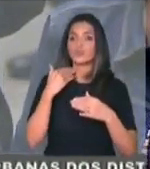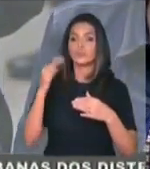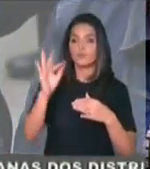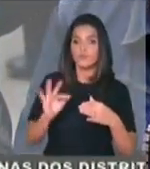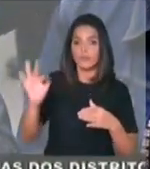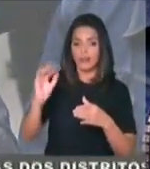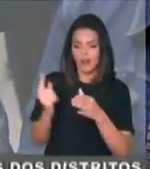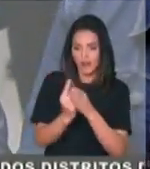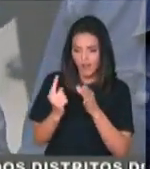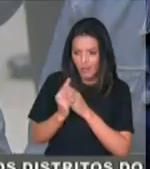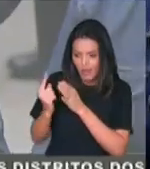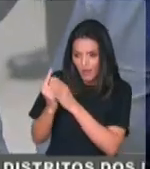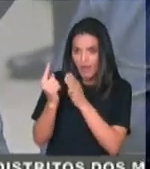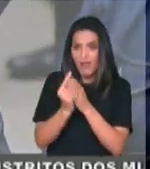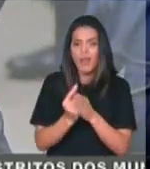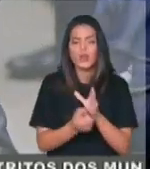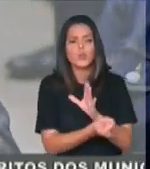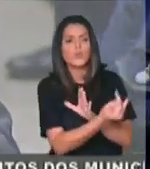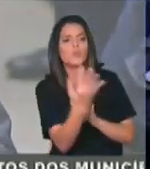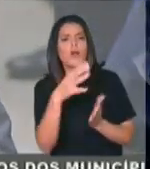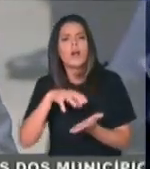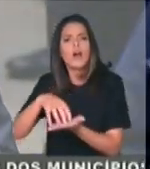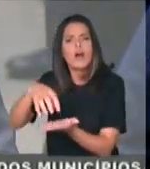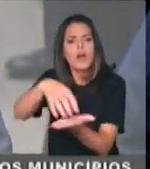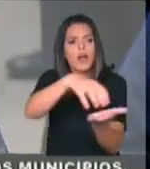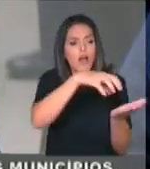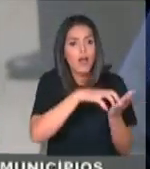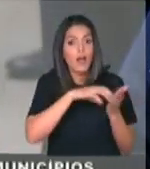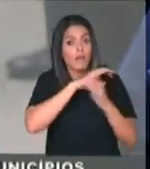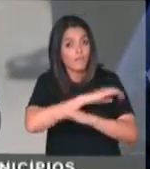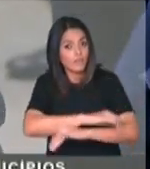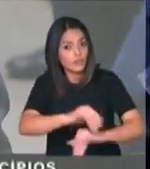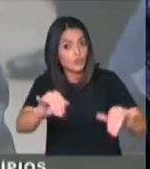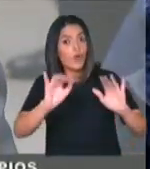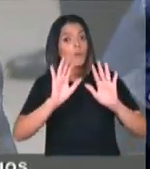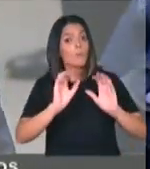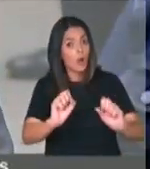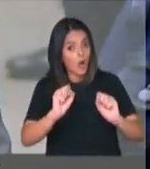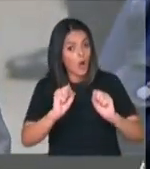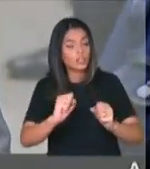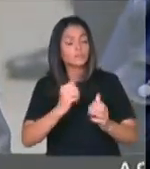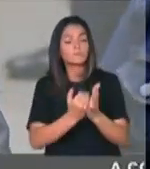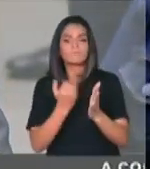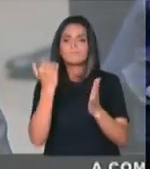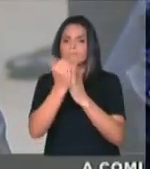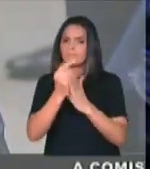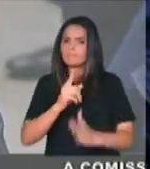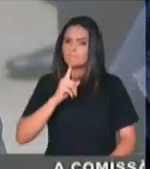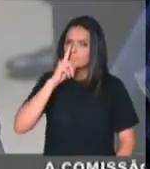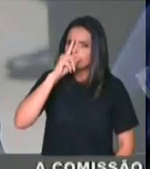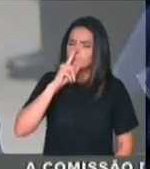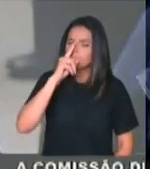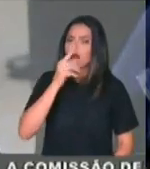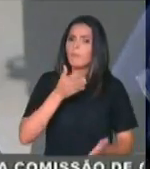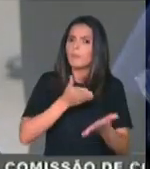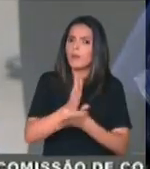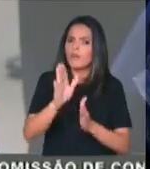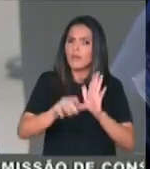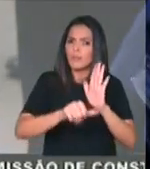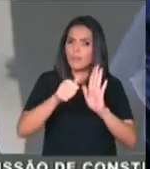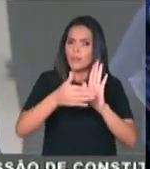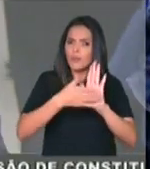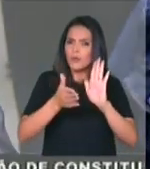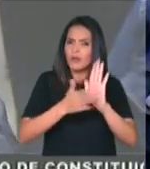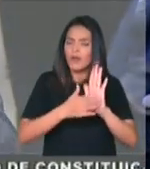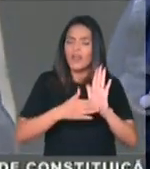Federais do Brasil, inúmeras instituições alertaram para o problema e a gravidade da aprovação de uma reforma nefasta